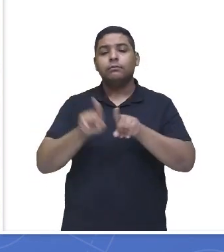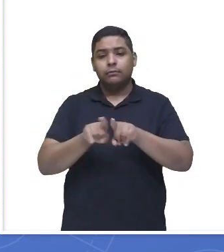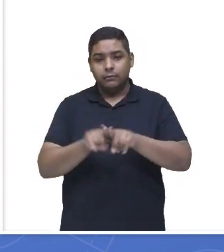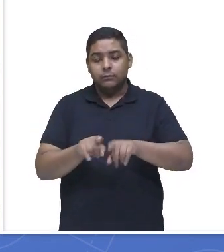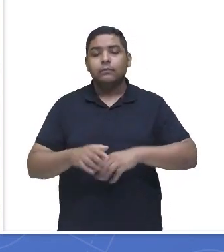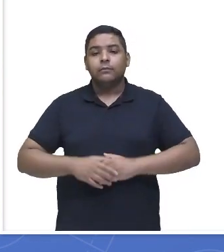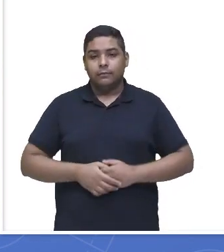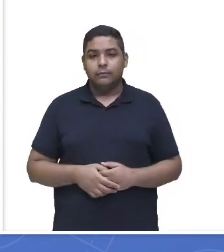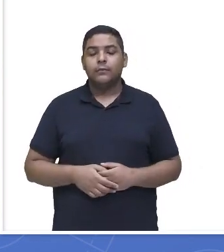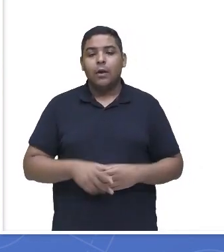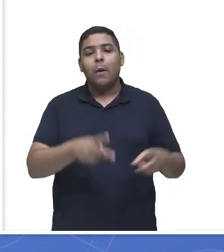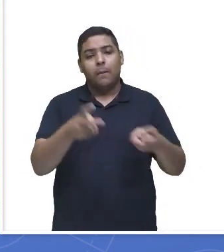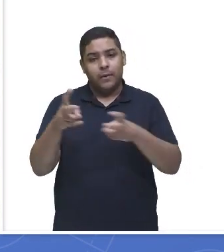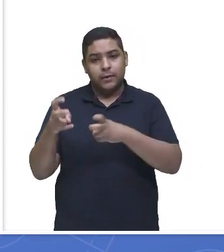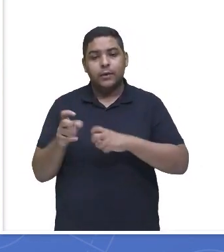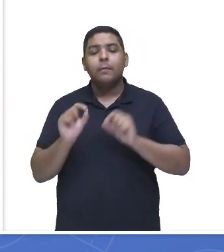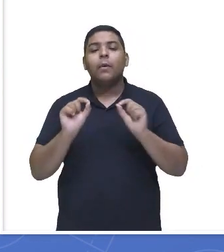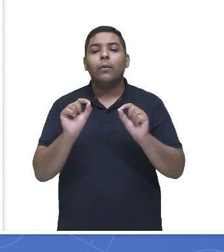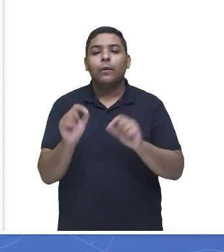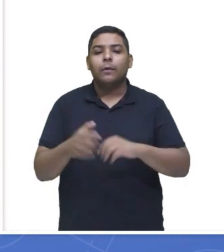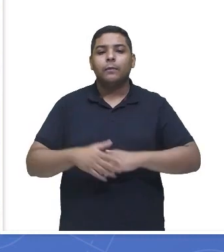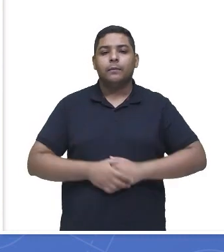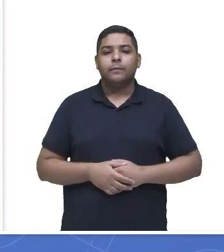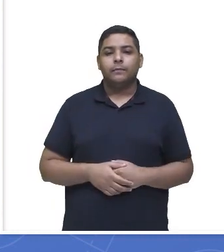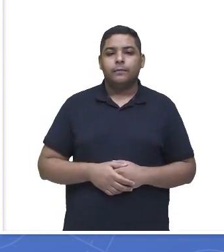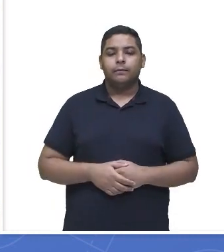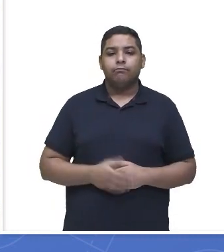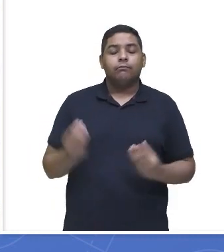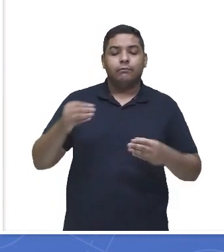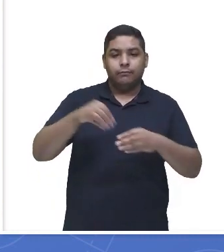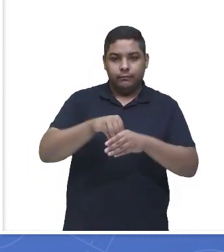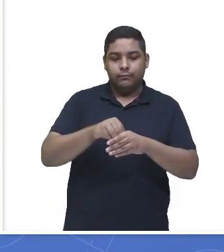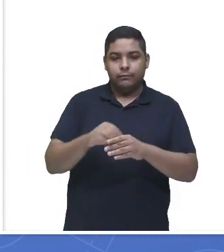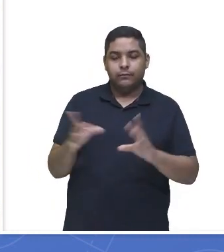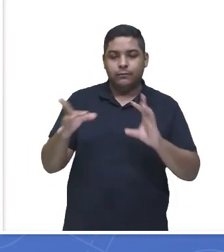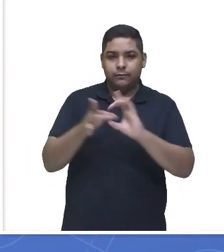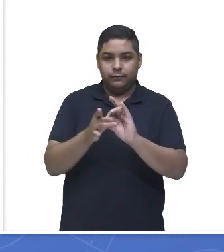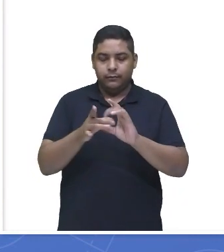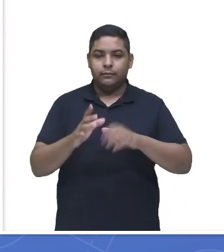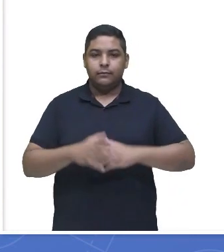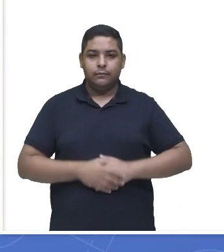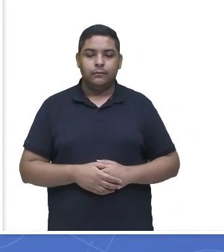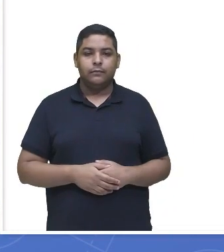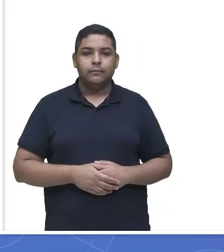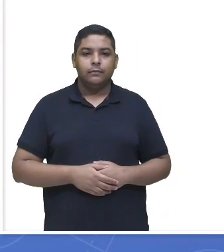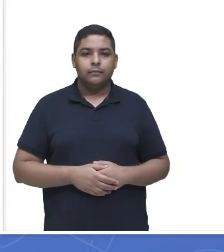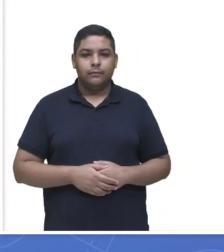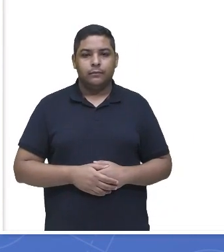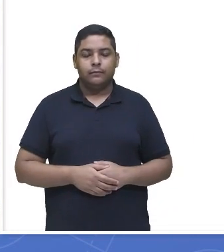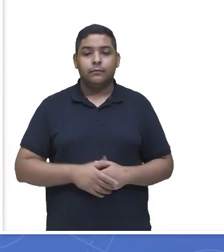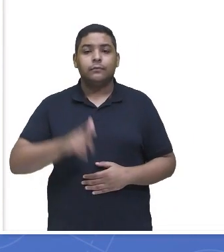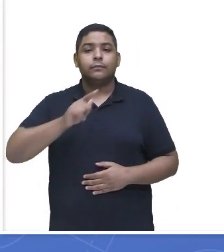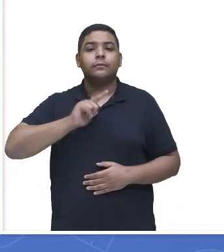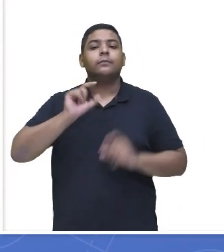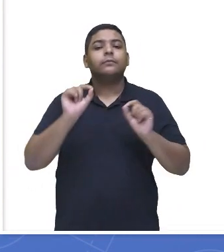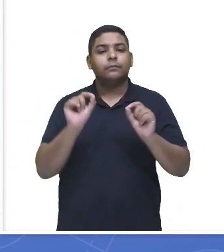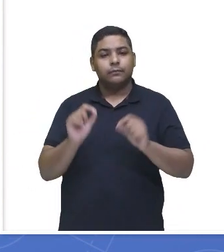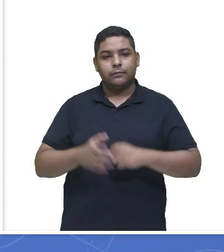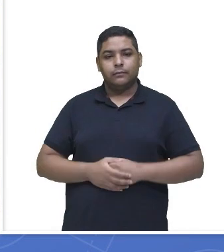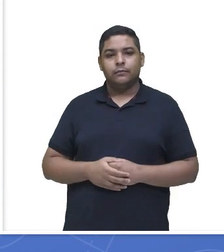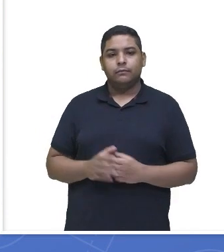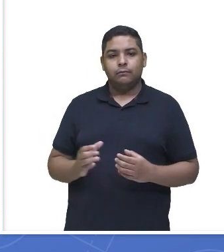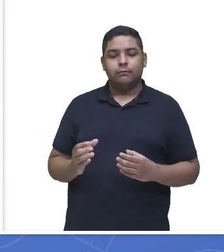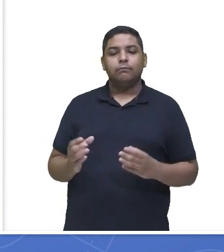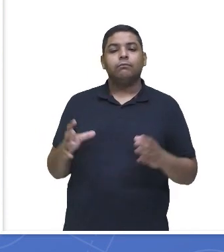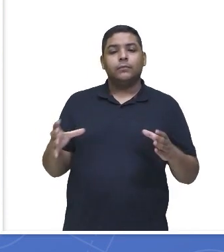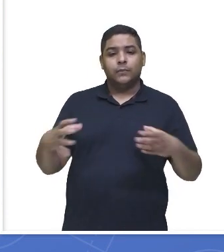vão perceber isso daí. O que acontece, então, dentro do contexto urbano? Grandes núcleos urbanos vão surgir e a